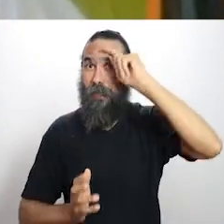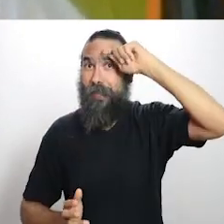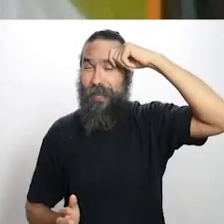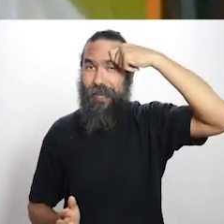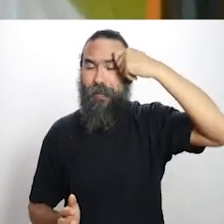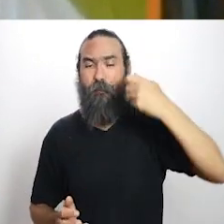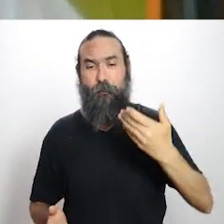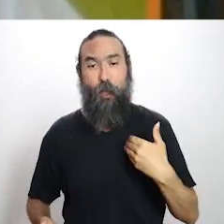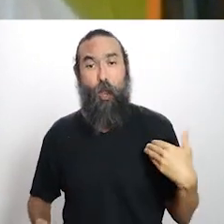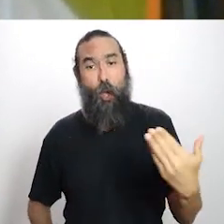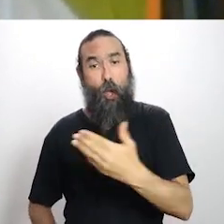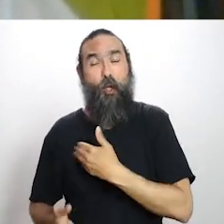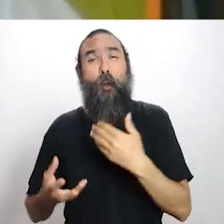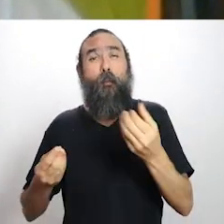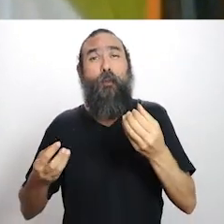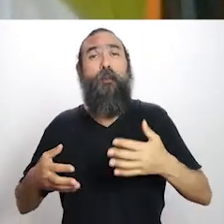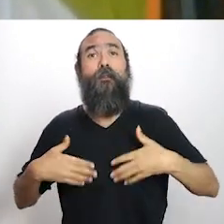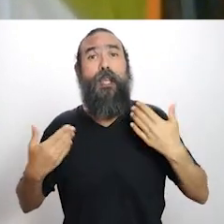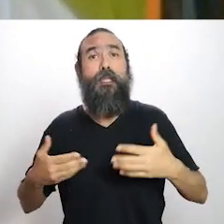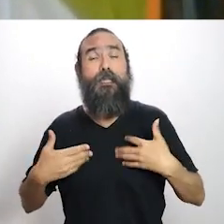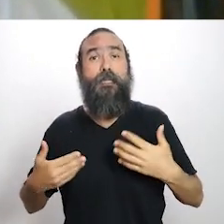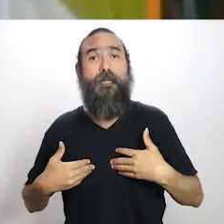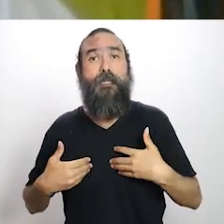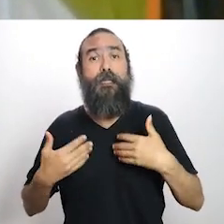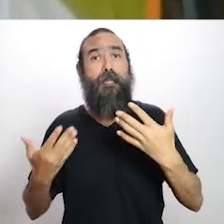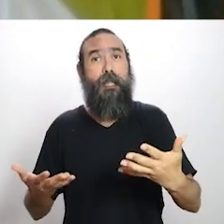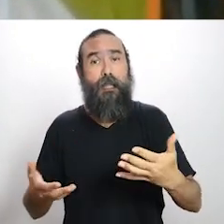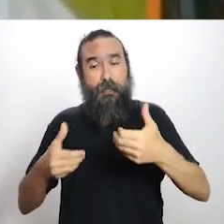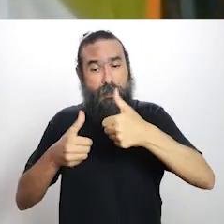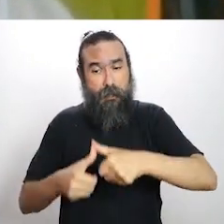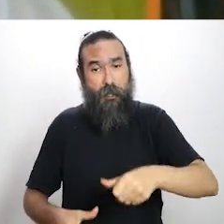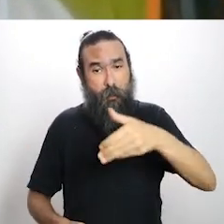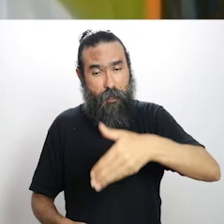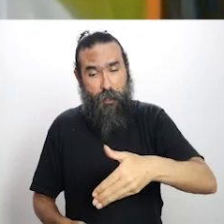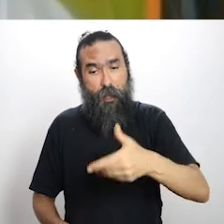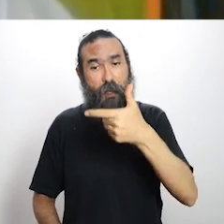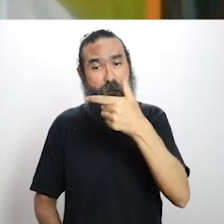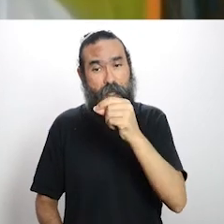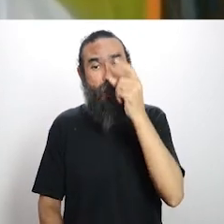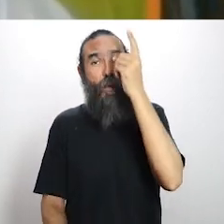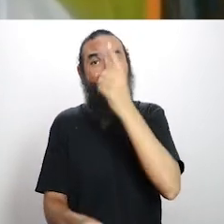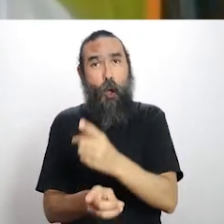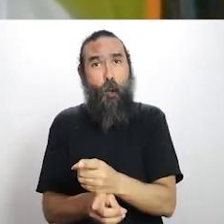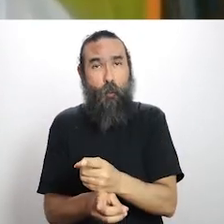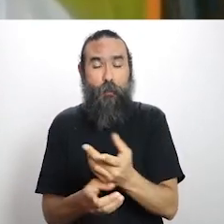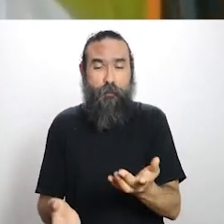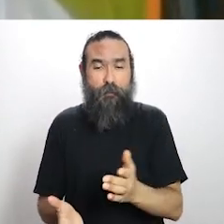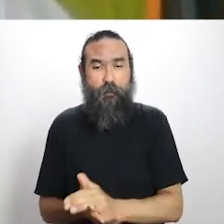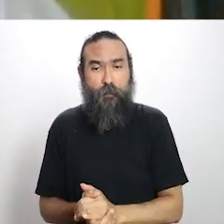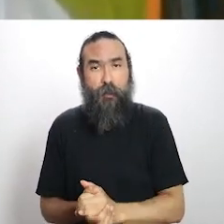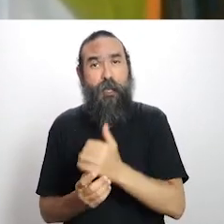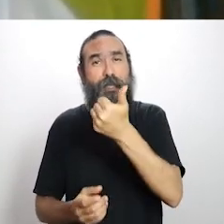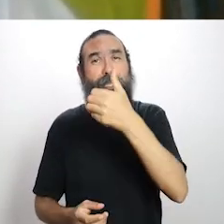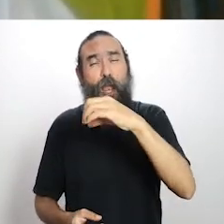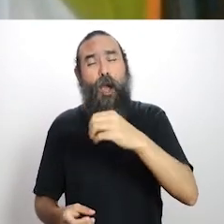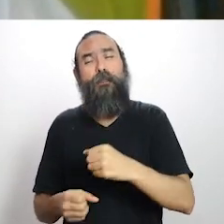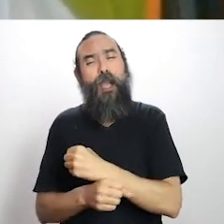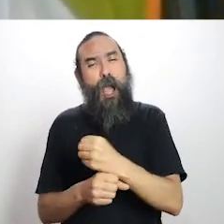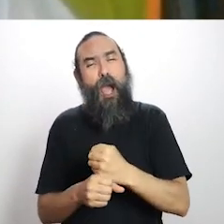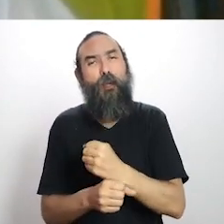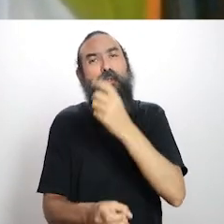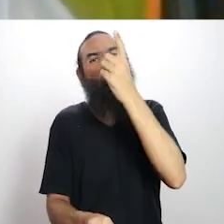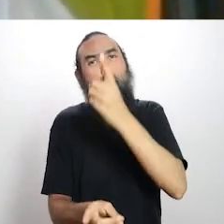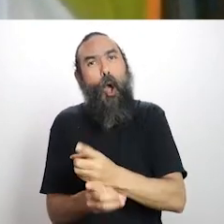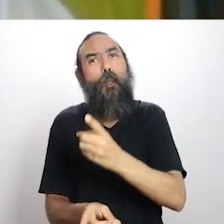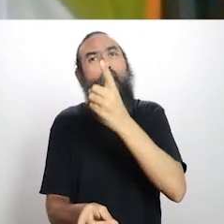gente está muito feliz por chegar ao vigésimo encontro, né? Foram 19 anos de encontros